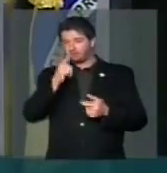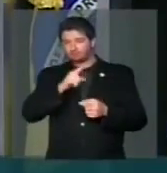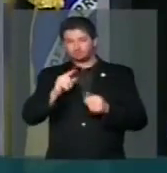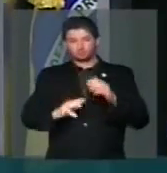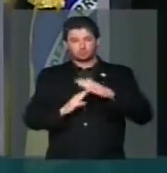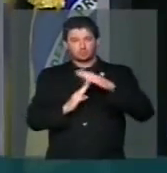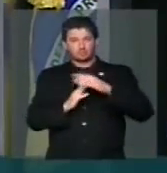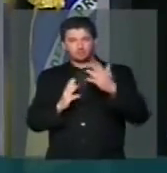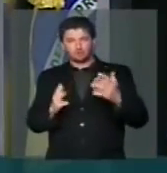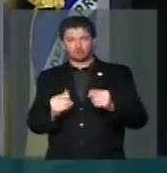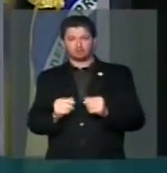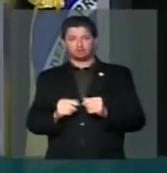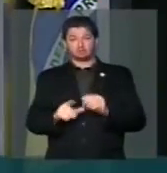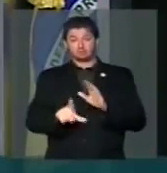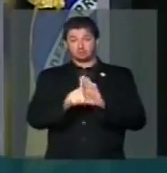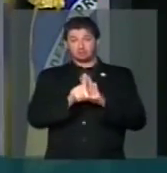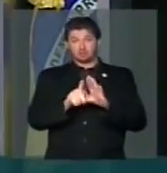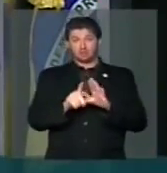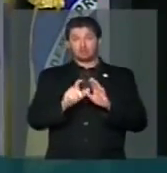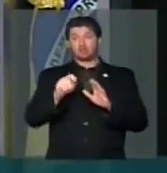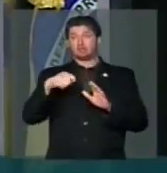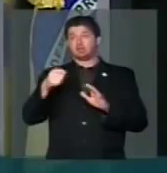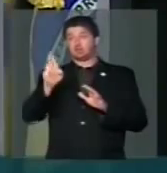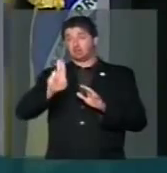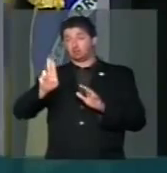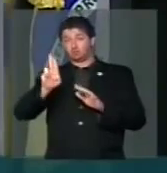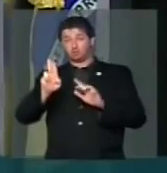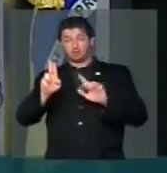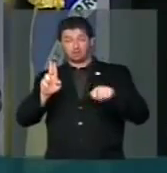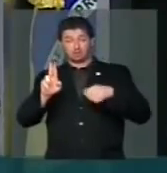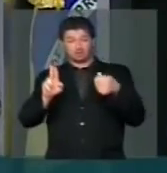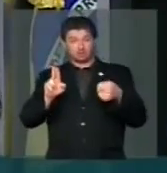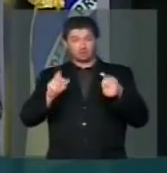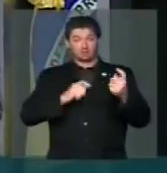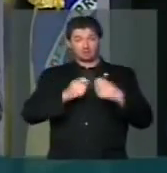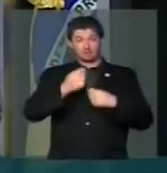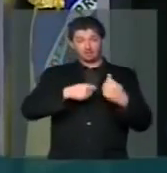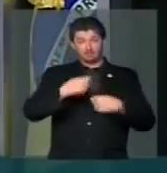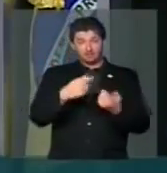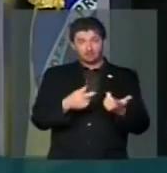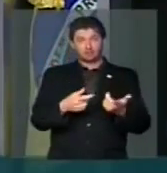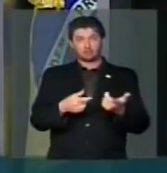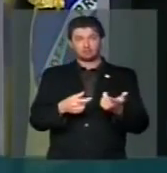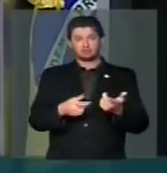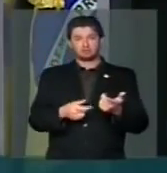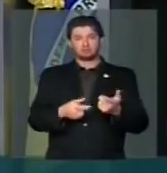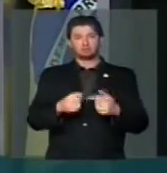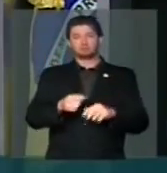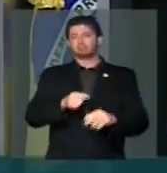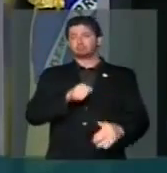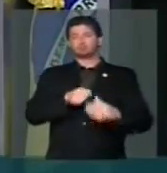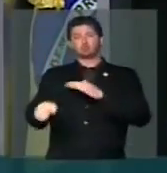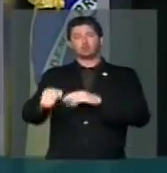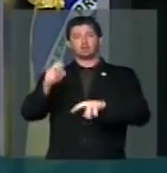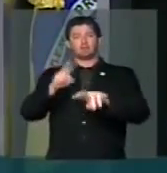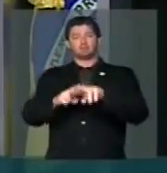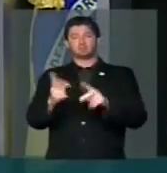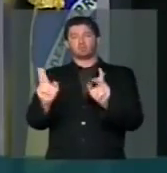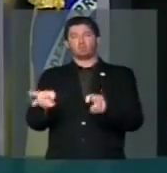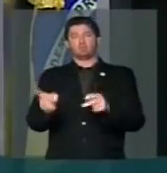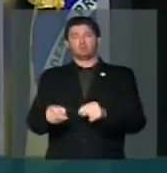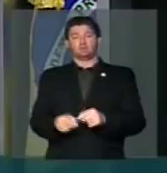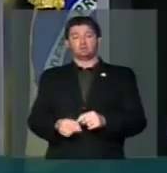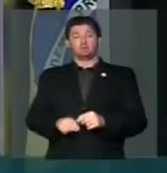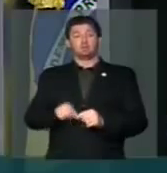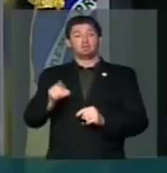o limite na lei entre aquele que é usuário e aquele que é traficante, é jogado nas prisões, e lá